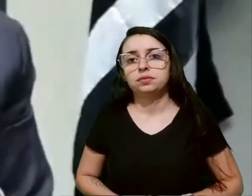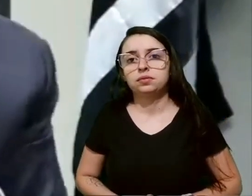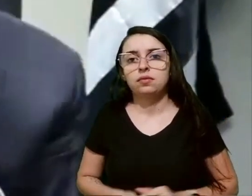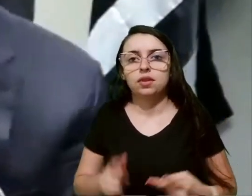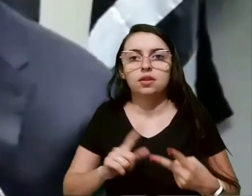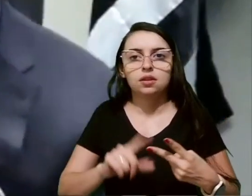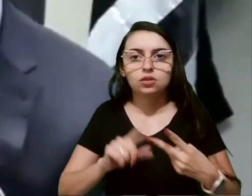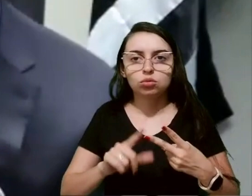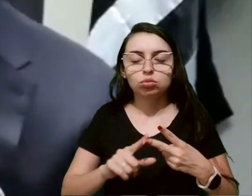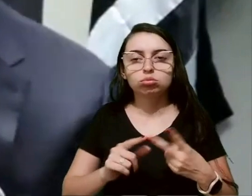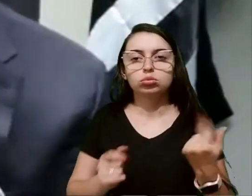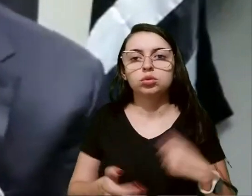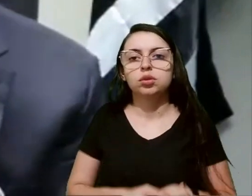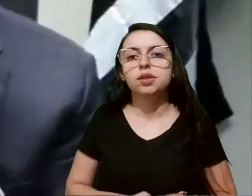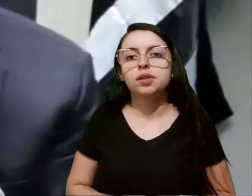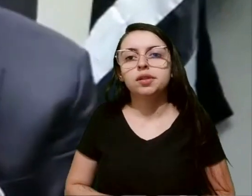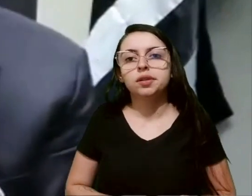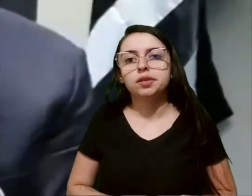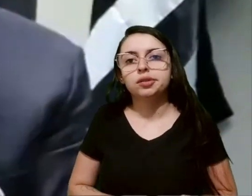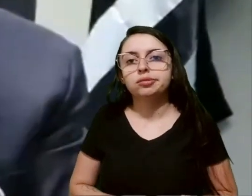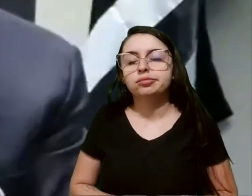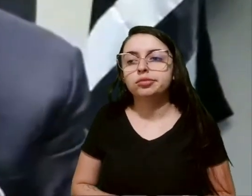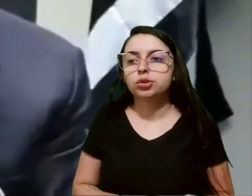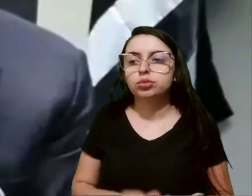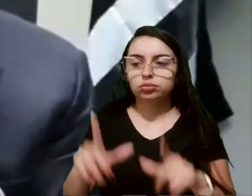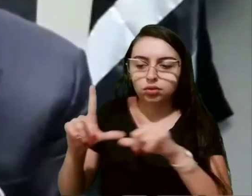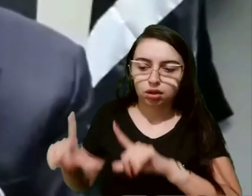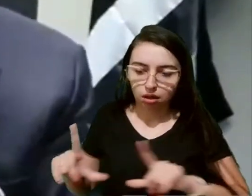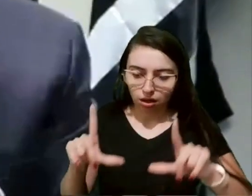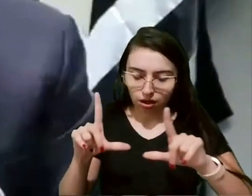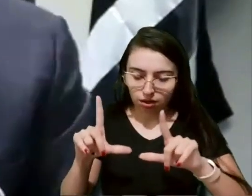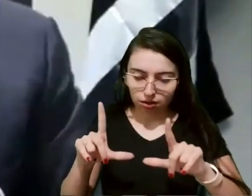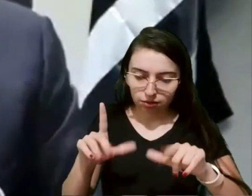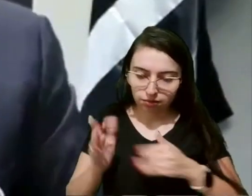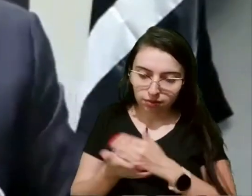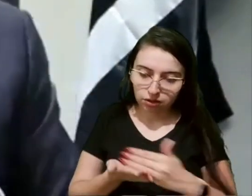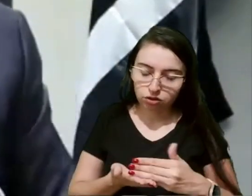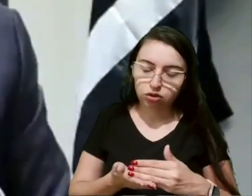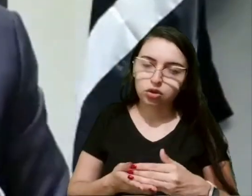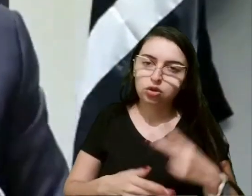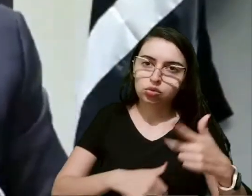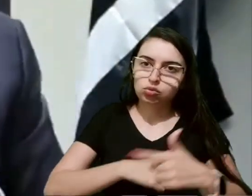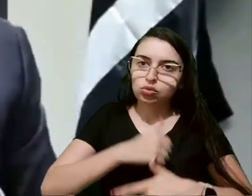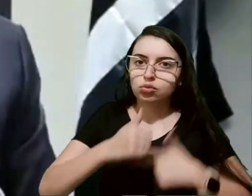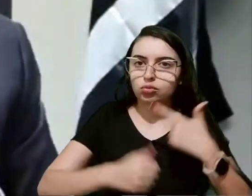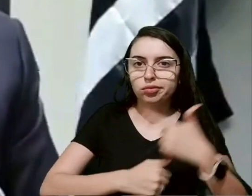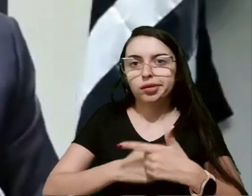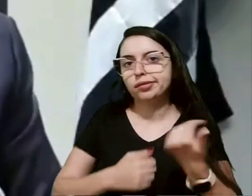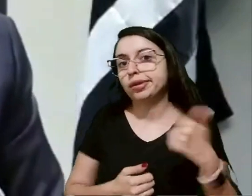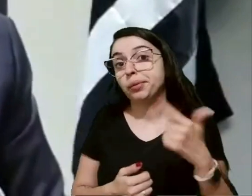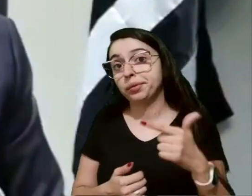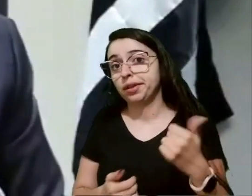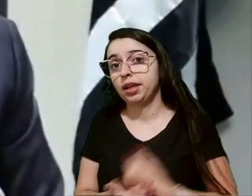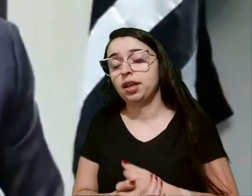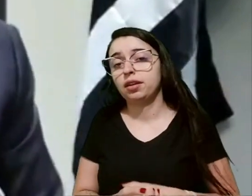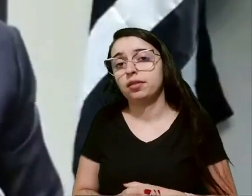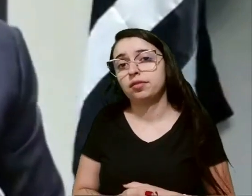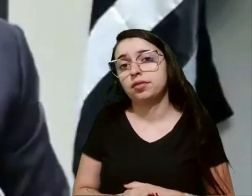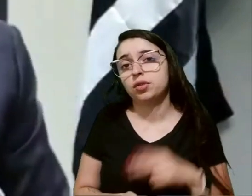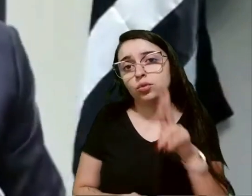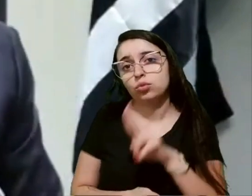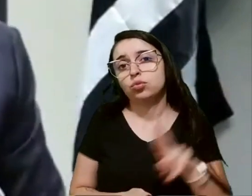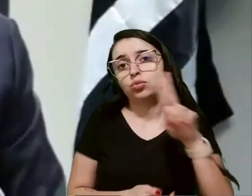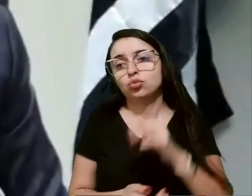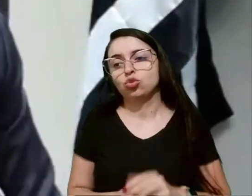E o segundo fenômeno foi o de que o meu modelo, a partir do segundo ano, ele começou a não funcionar. O modelo preditivo,